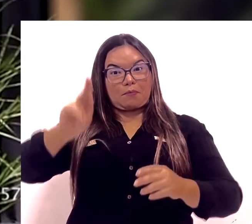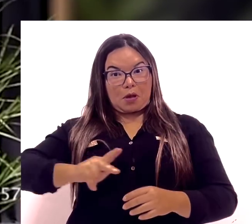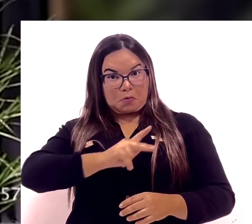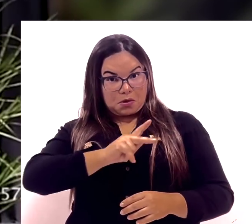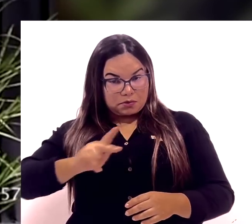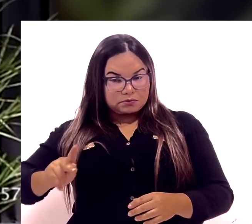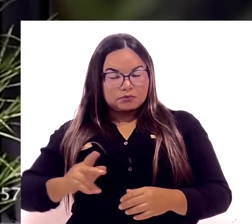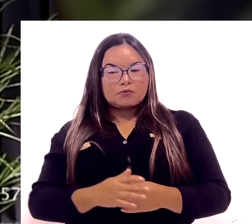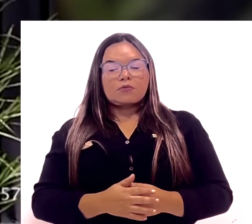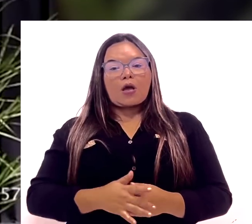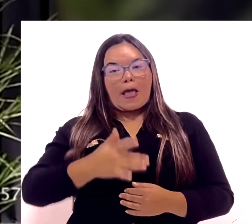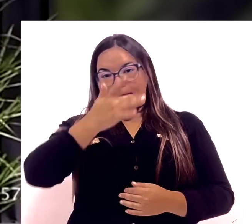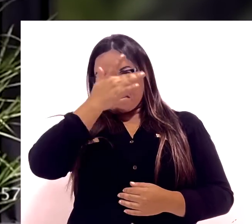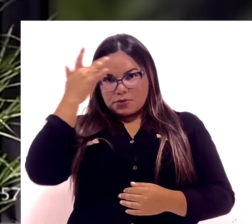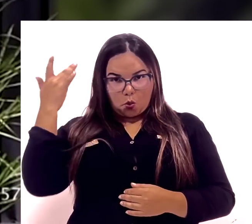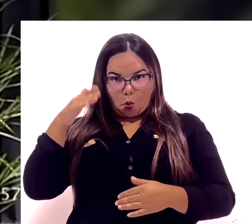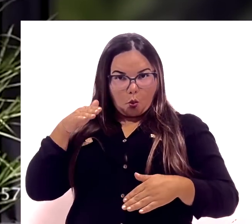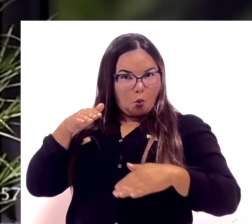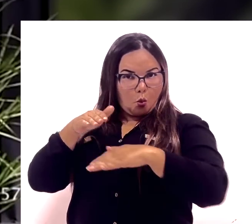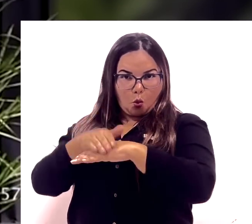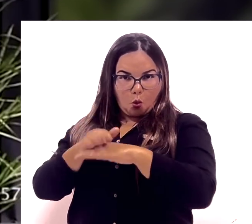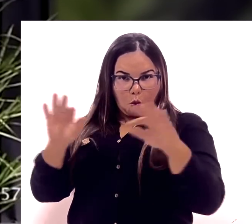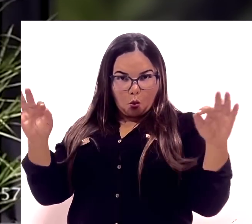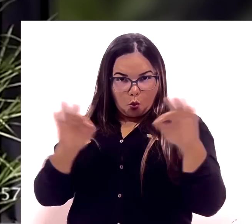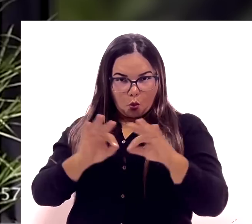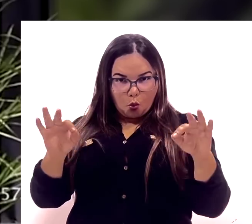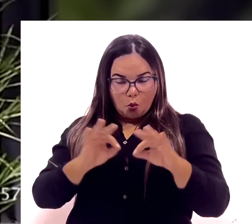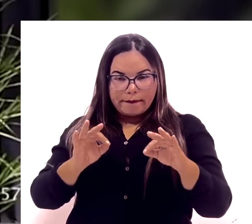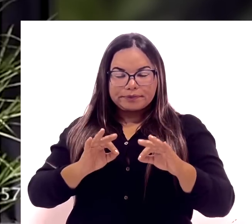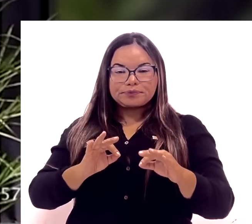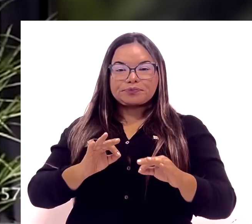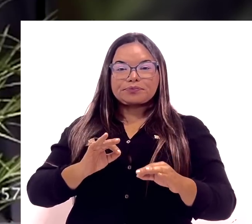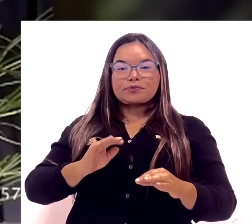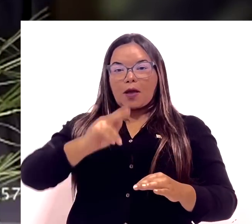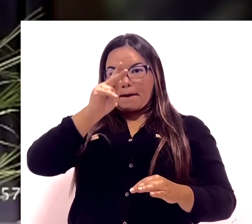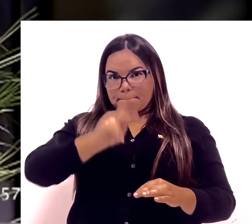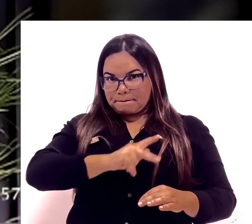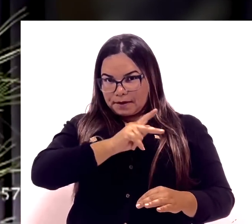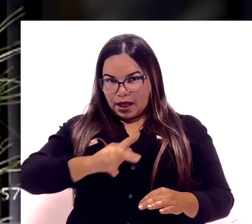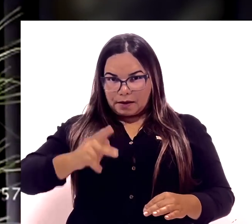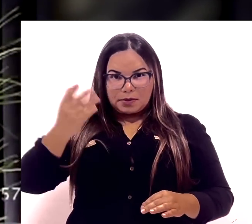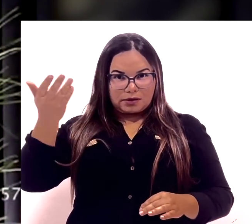E qualquer pessoa que não se submeta à autoridade do pontífice romano